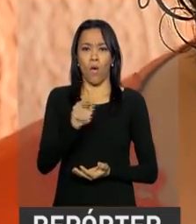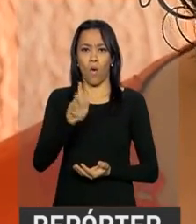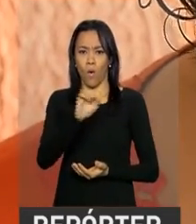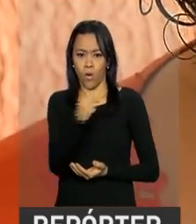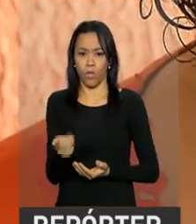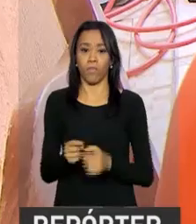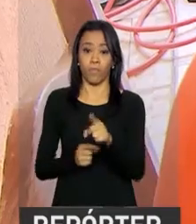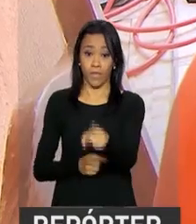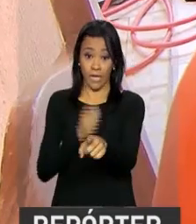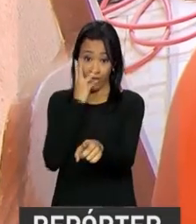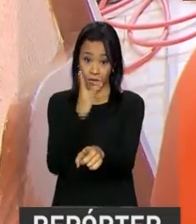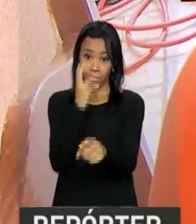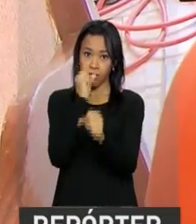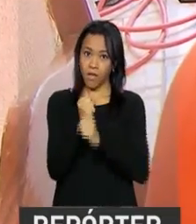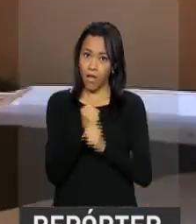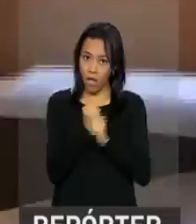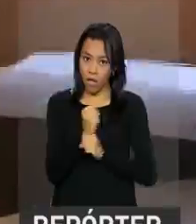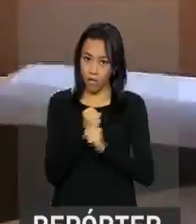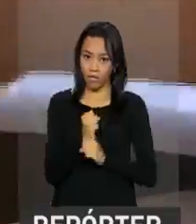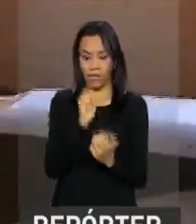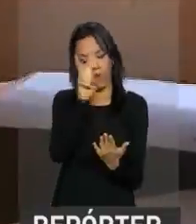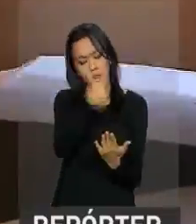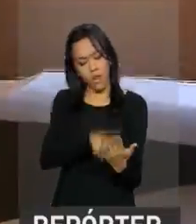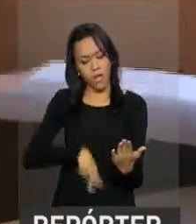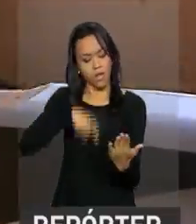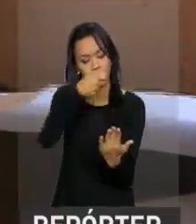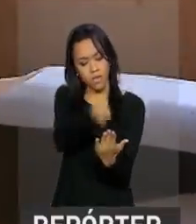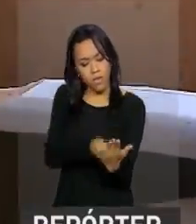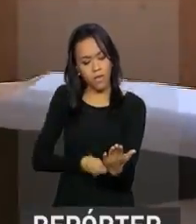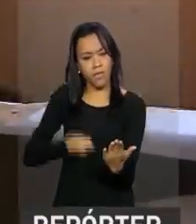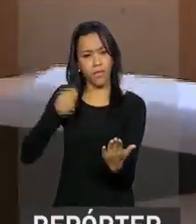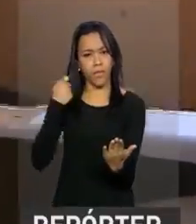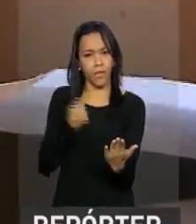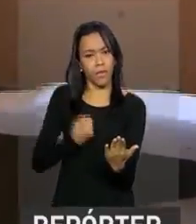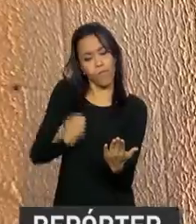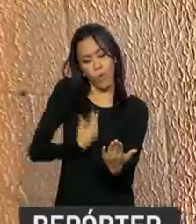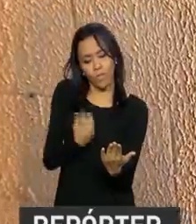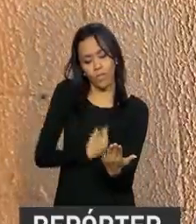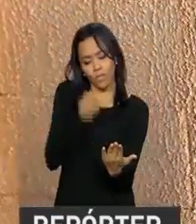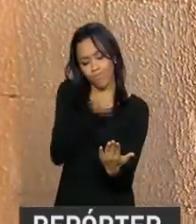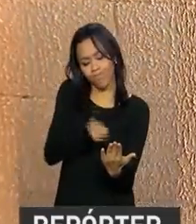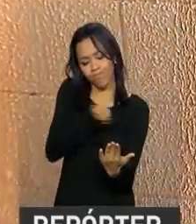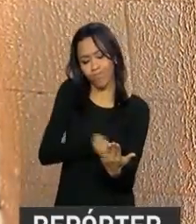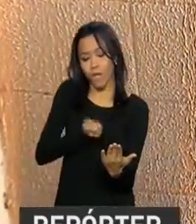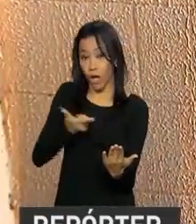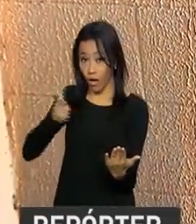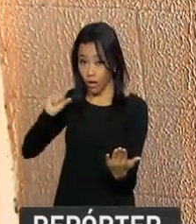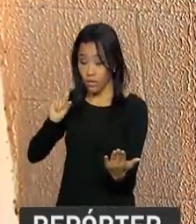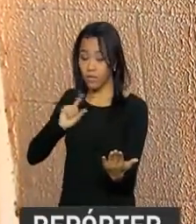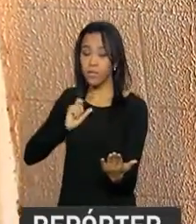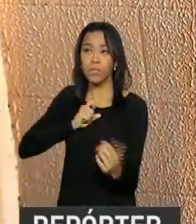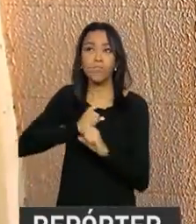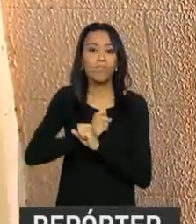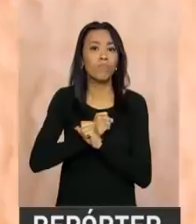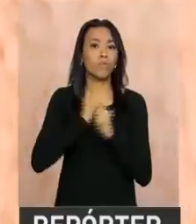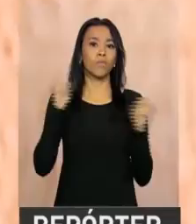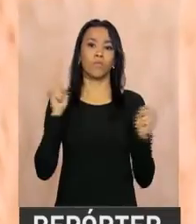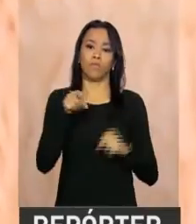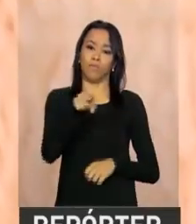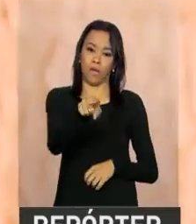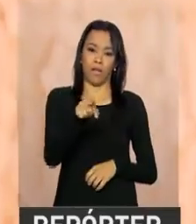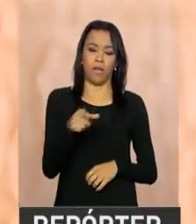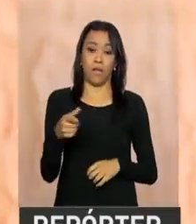três anos tarefas como ler e escrever as próprias poesias eram quase impossíveis para érika